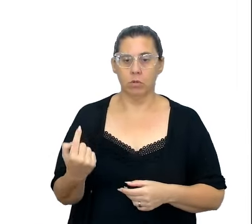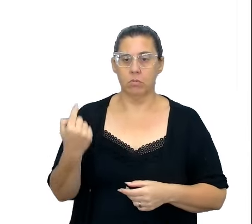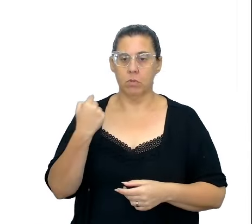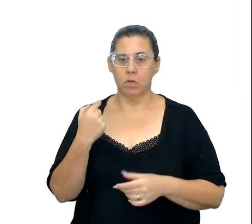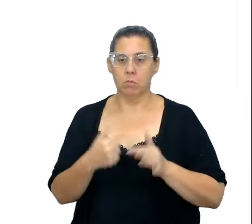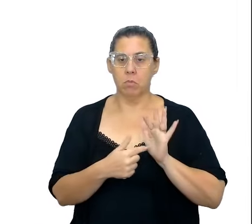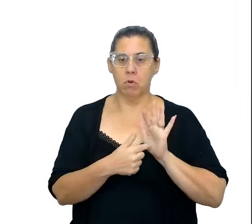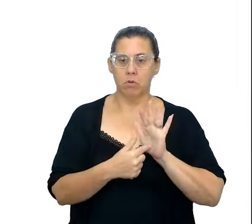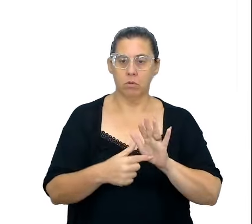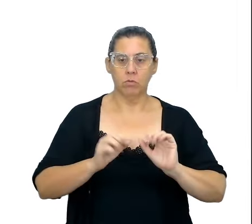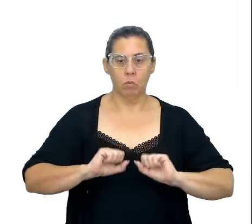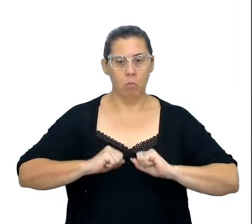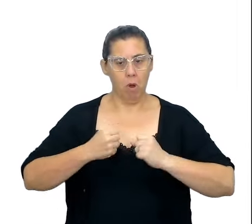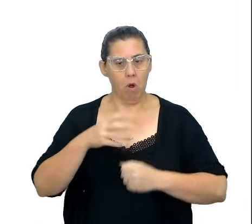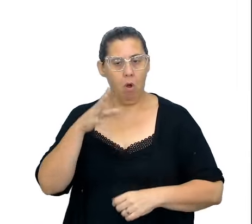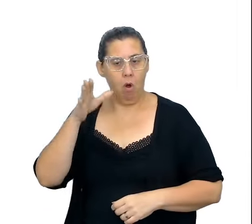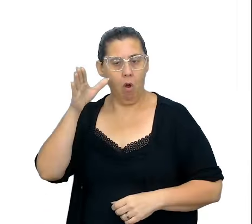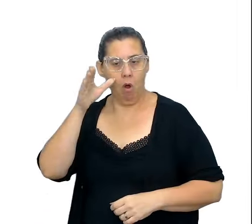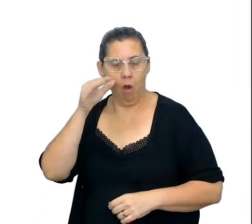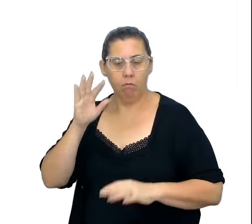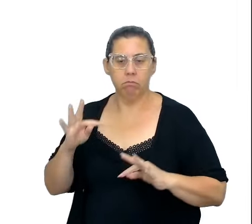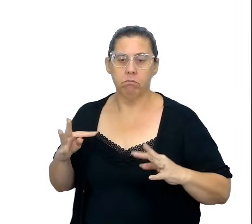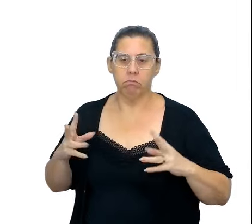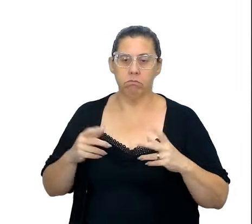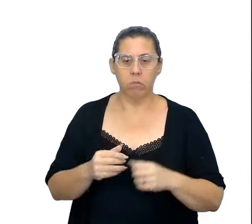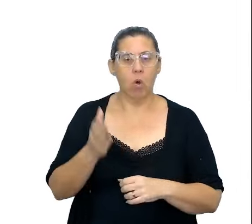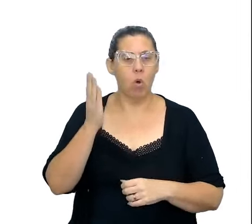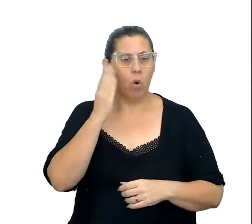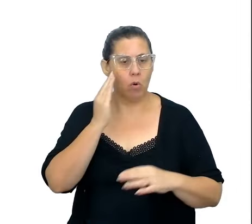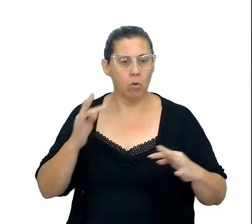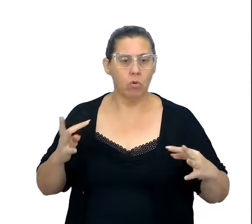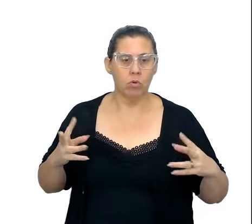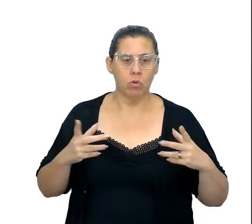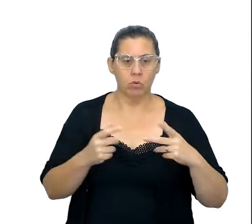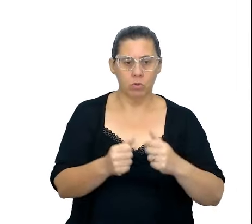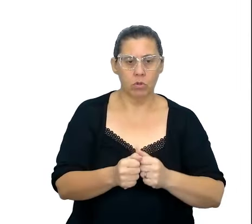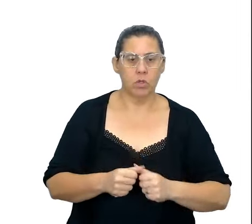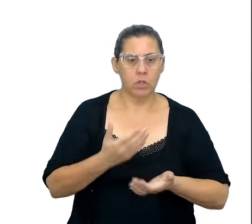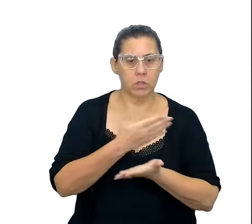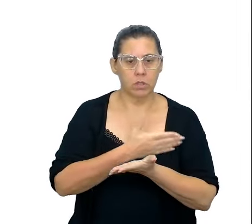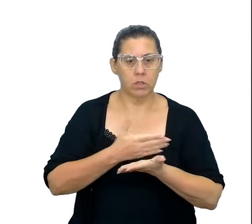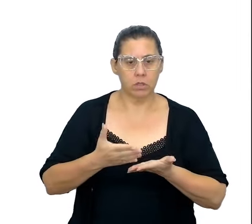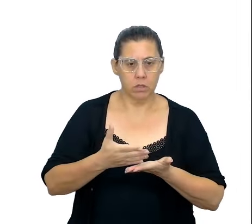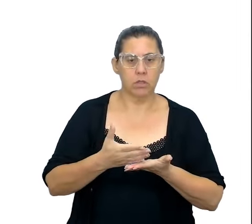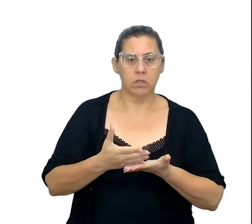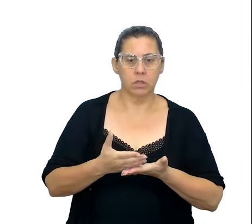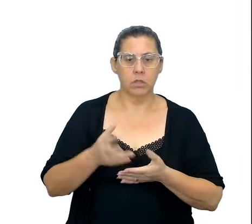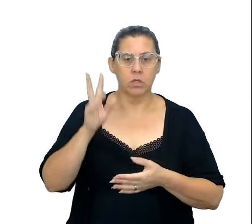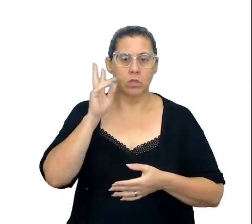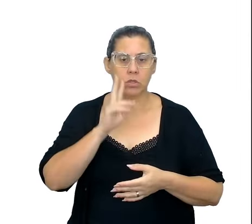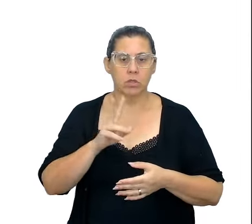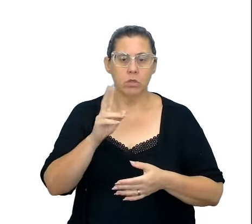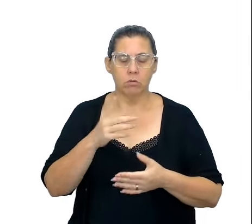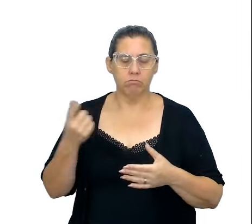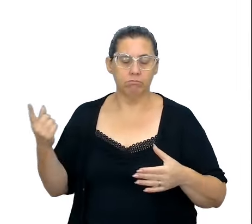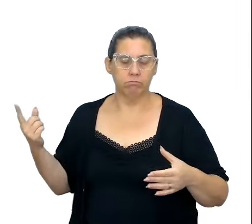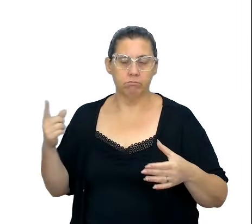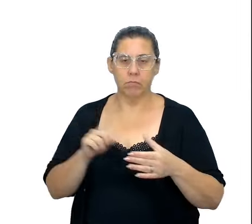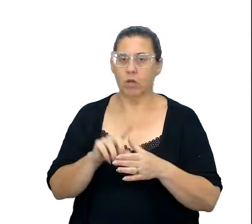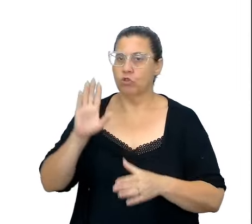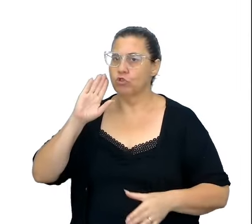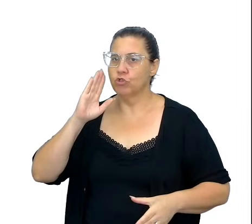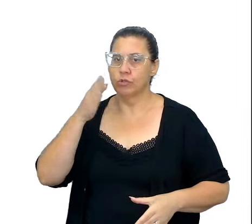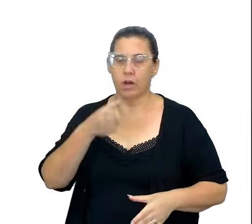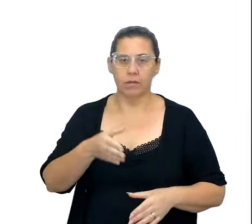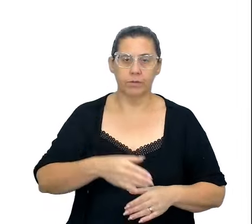empregando conhecimentos sobre diferentes modos de se iniciar uma história e de inserir o discurso direto e indireto.